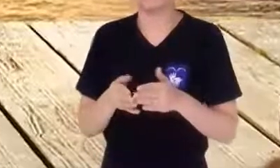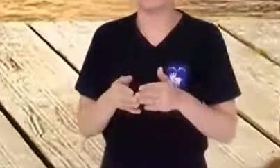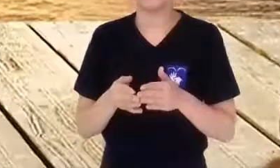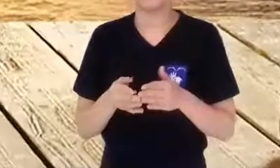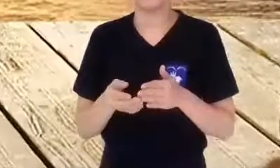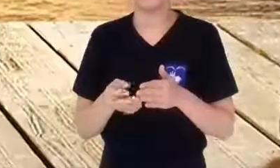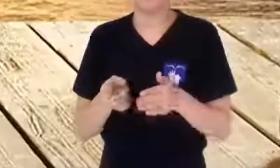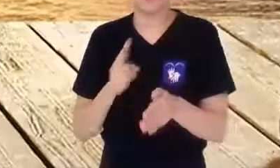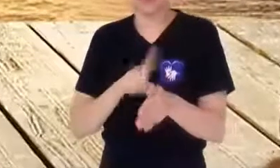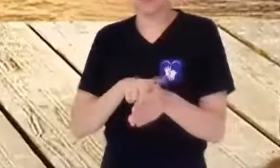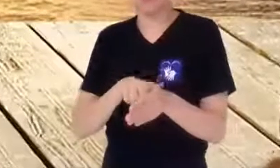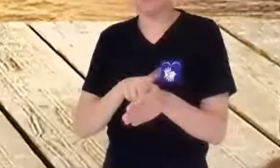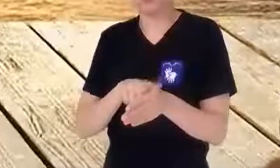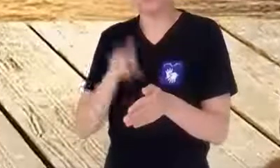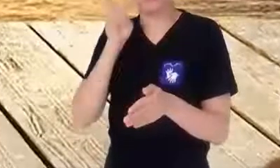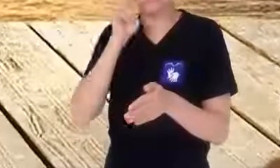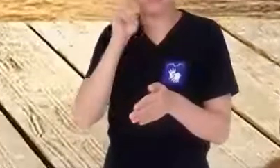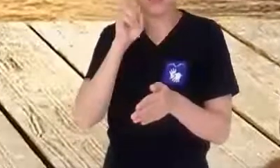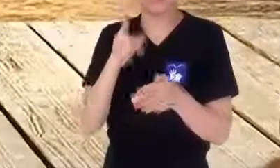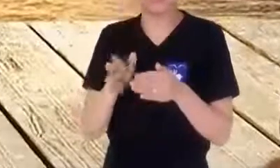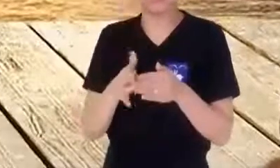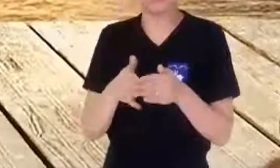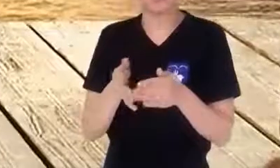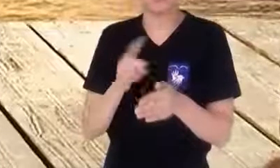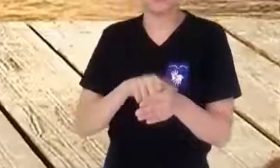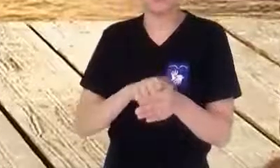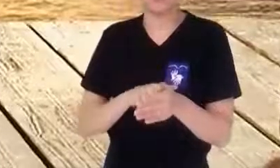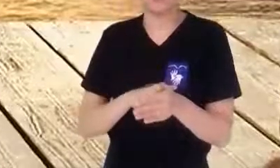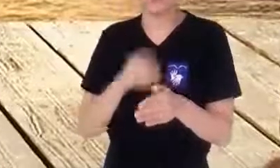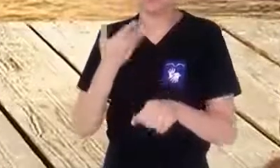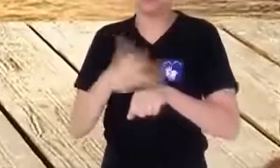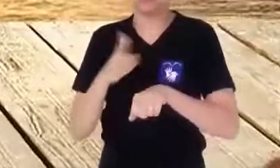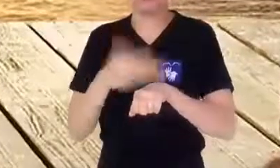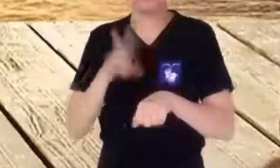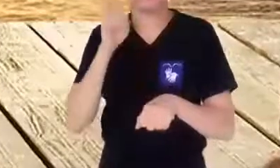popa. Como a gente treinou. Ainda bem que eu treinei e consegui. Para a popa.